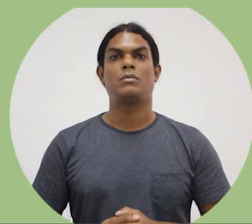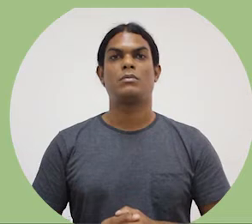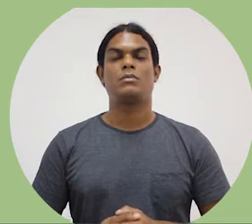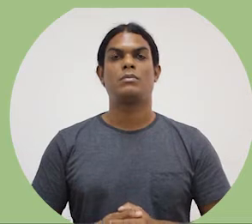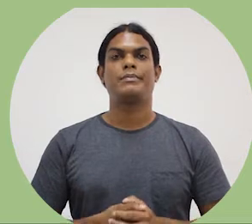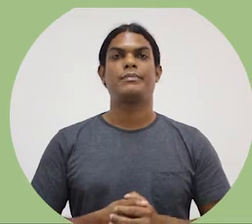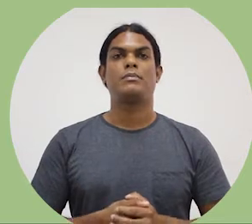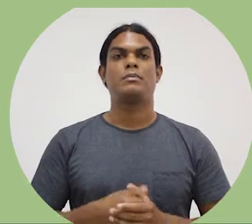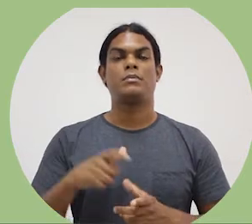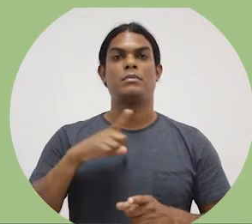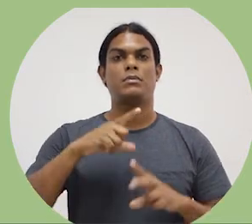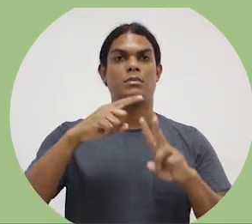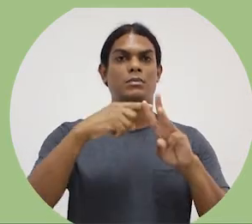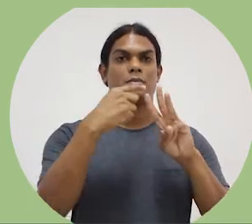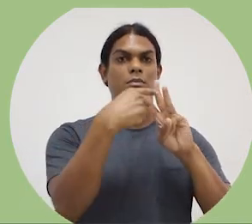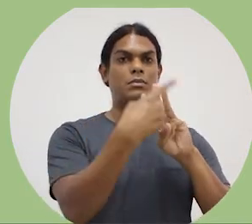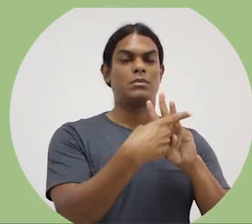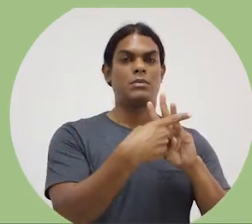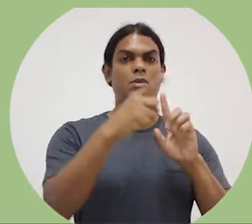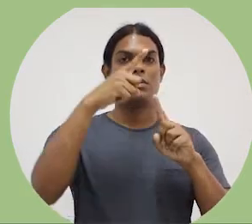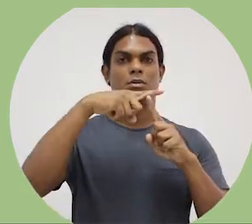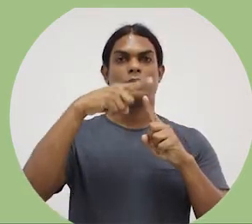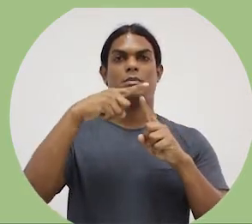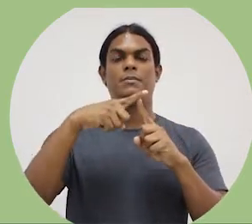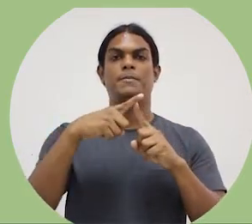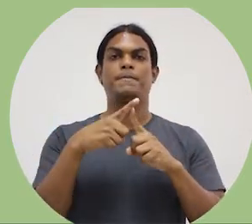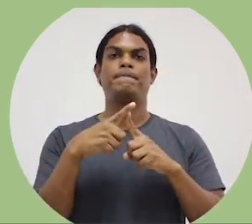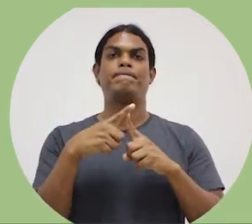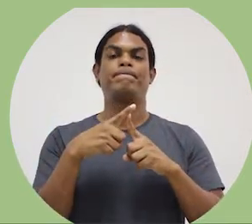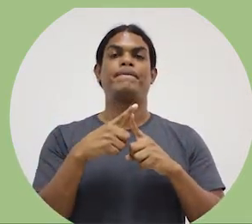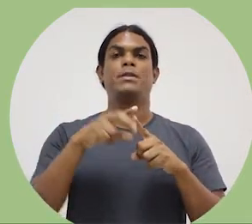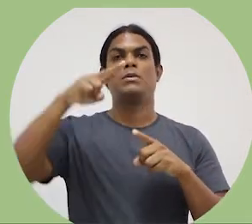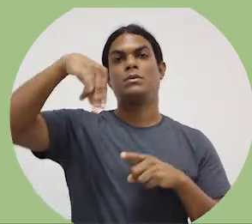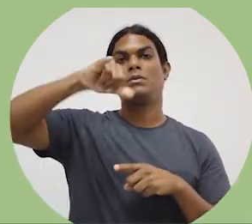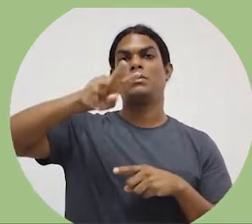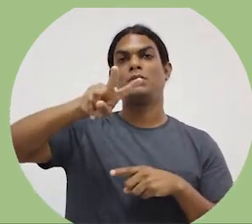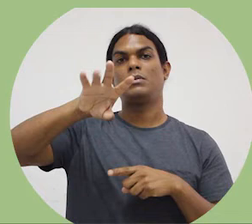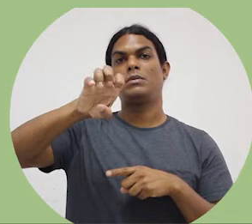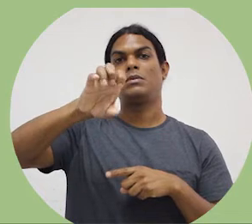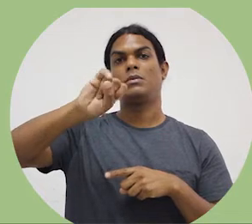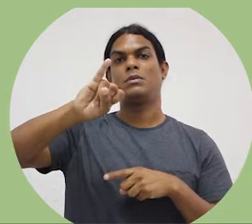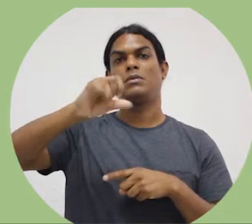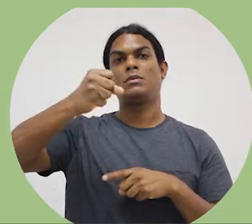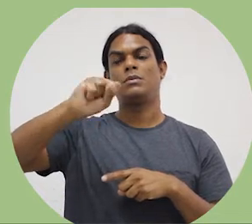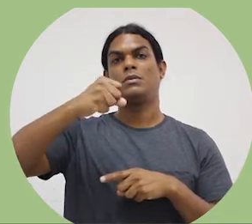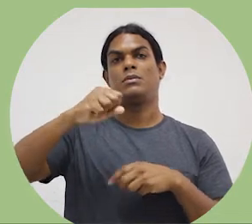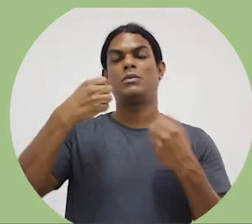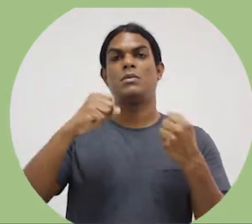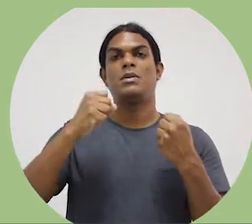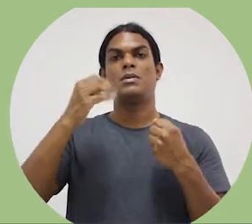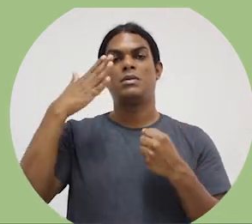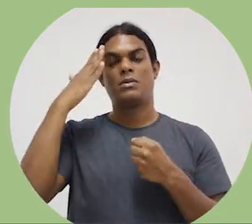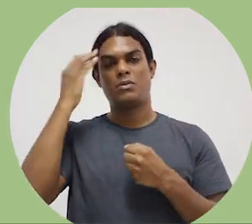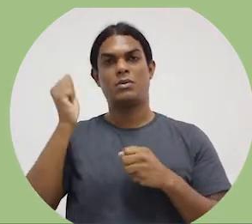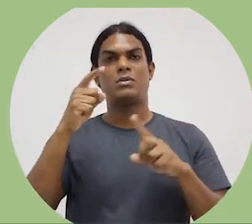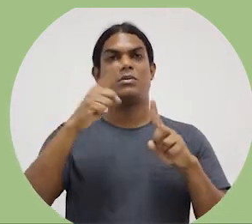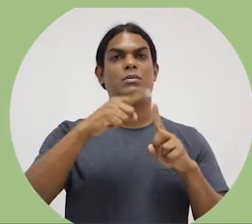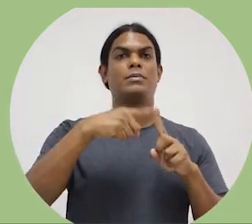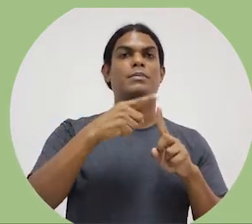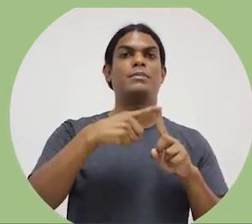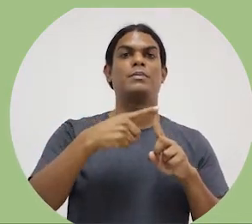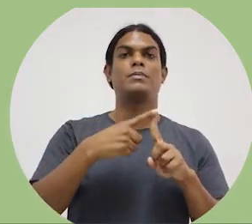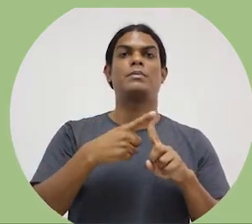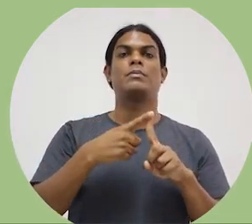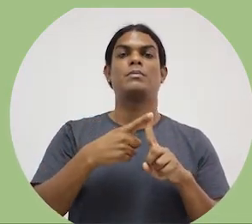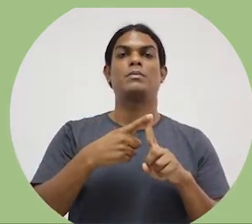Existem 3 tipos de elementos que formam os níveis de serviço. Para defini-los, é preciso conhecer os 3 componentes, que são